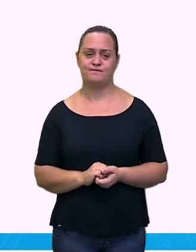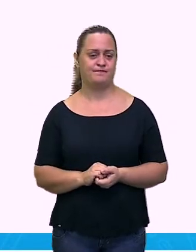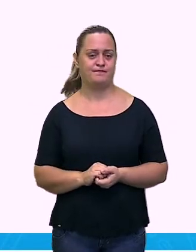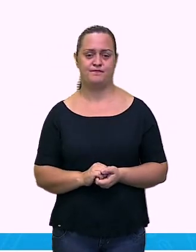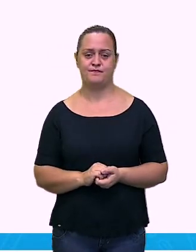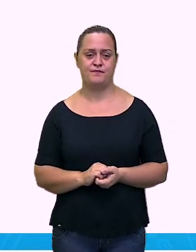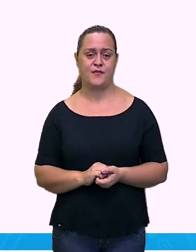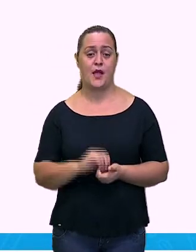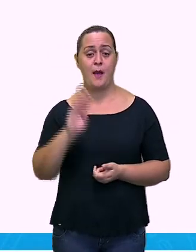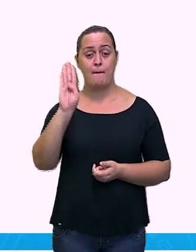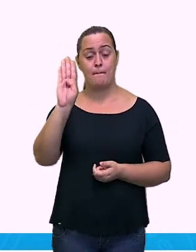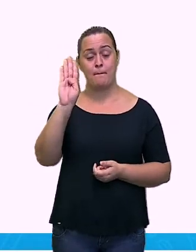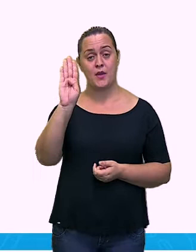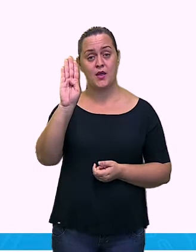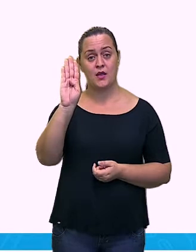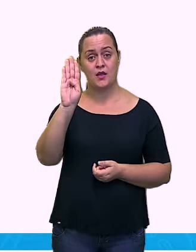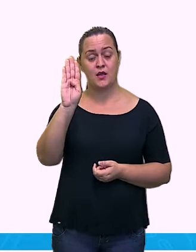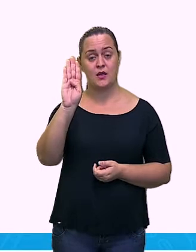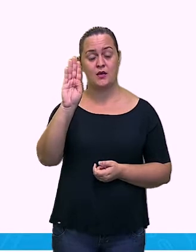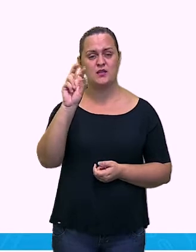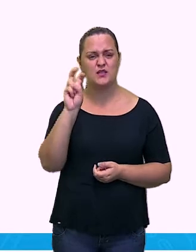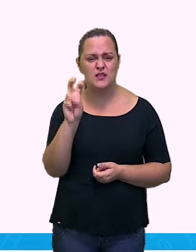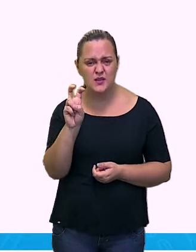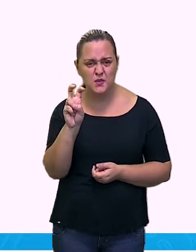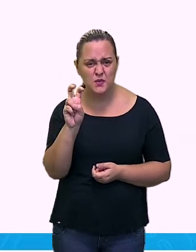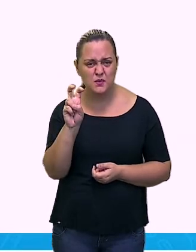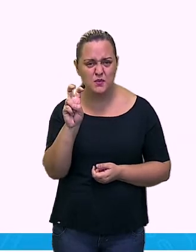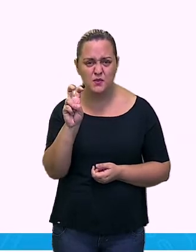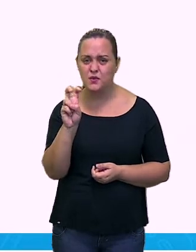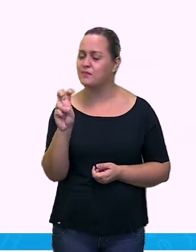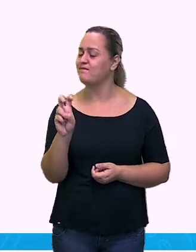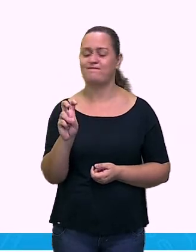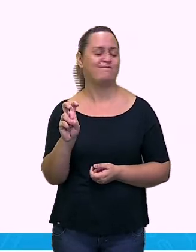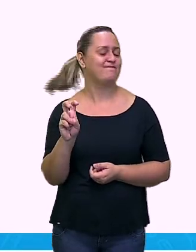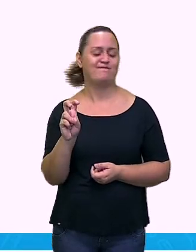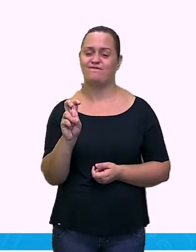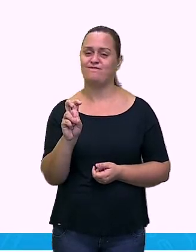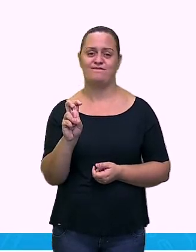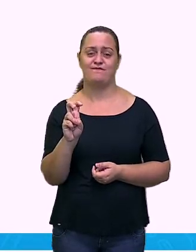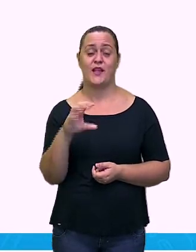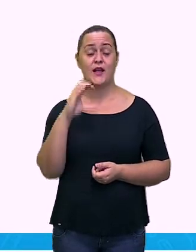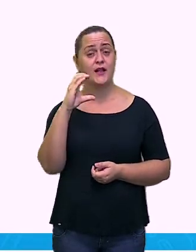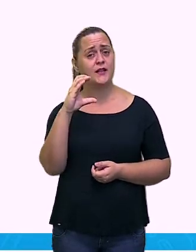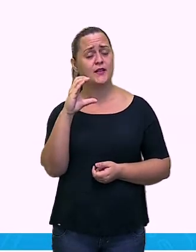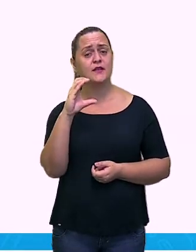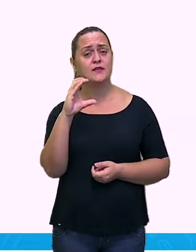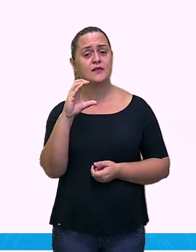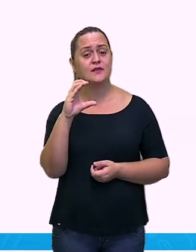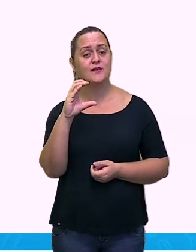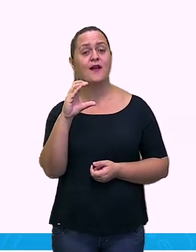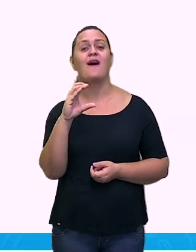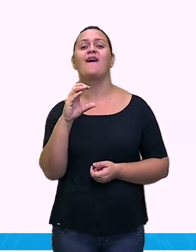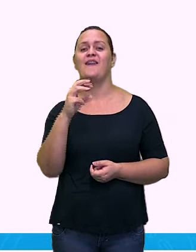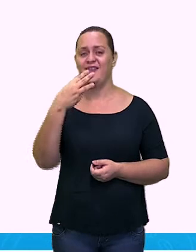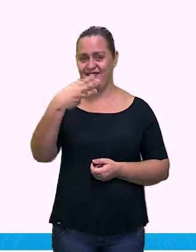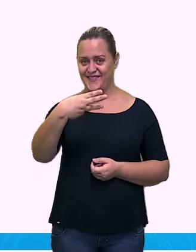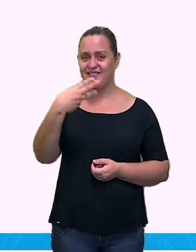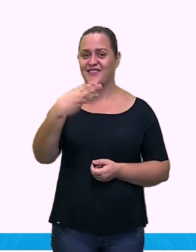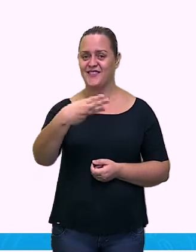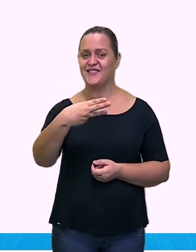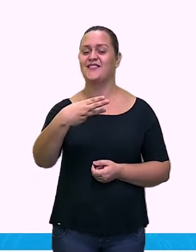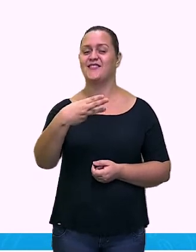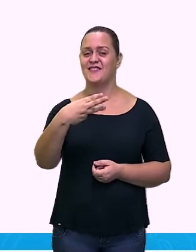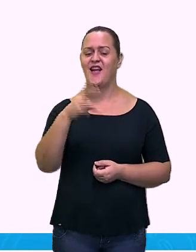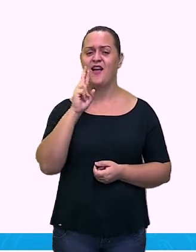a letra B 5 também não é olha letra C A nossa resposta